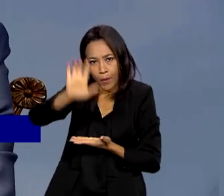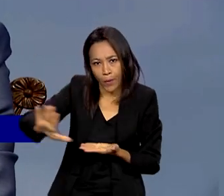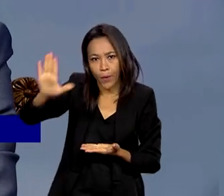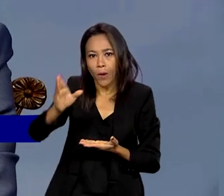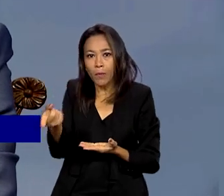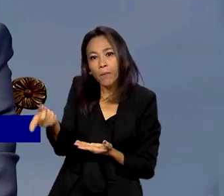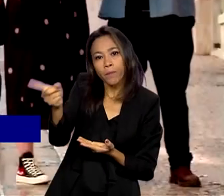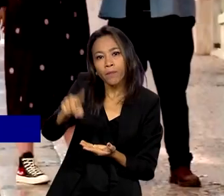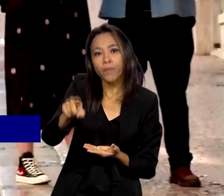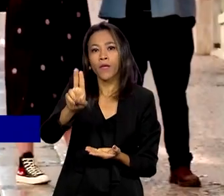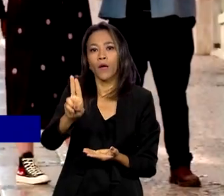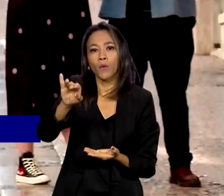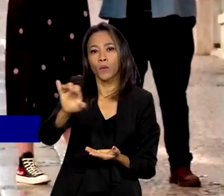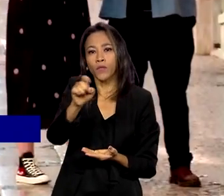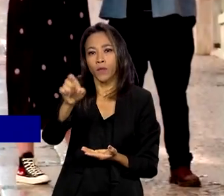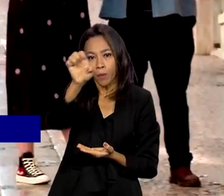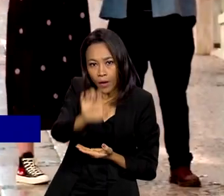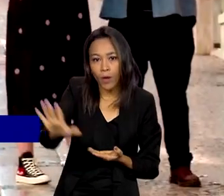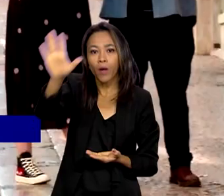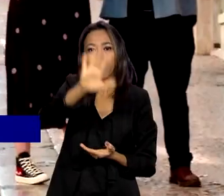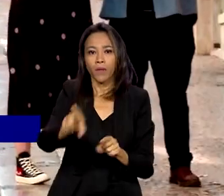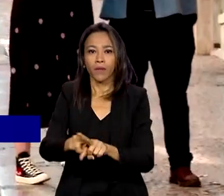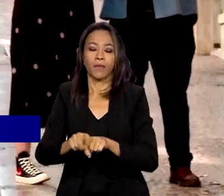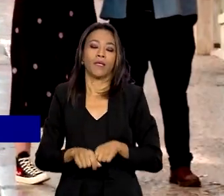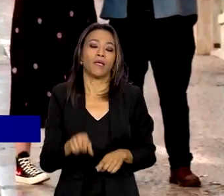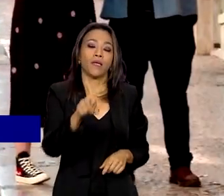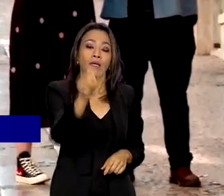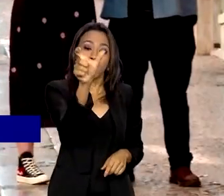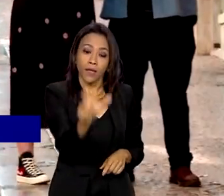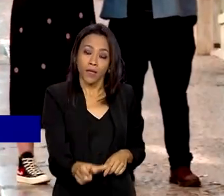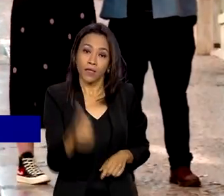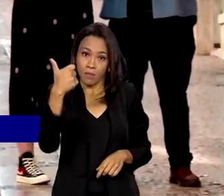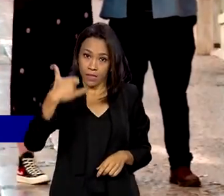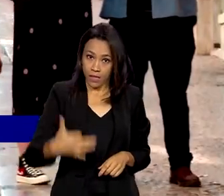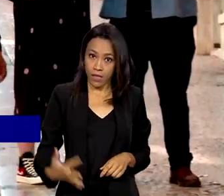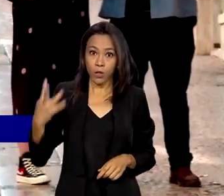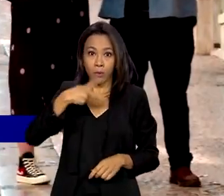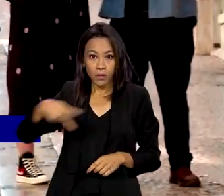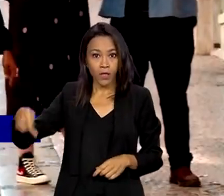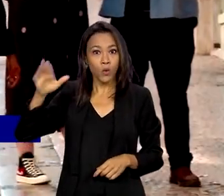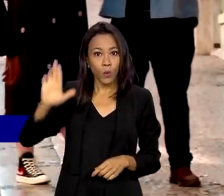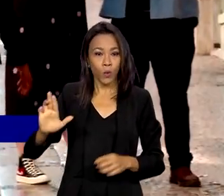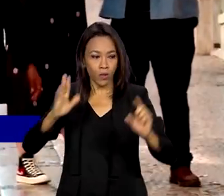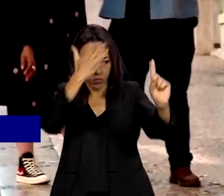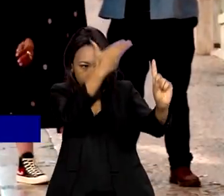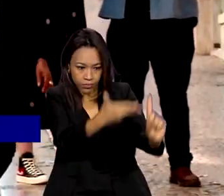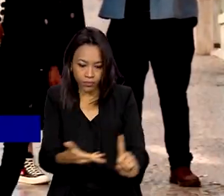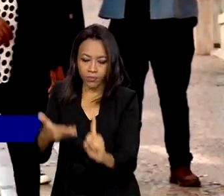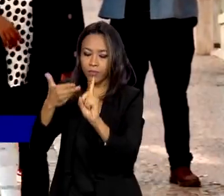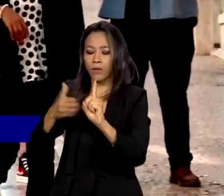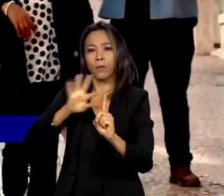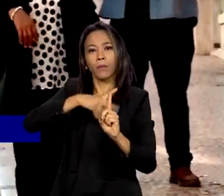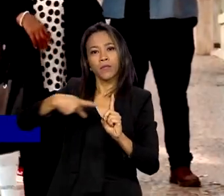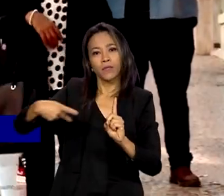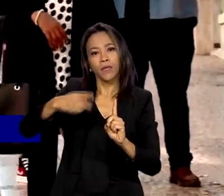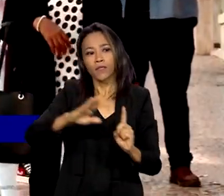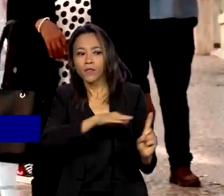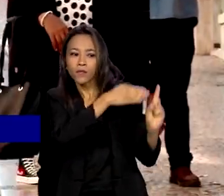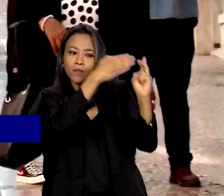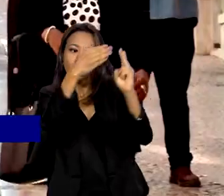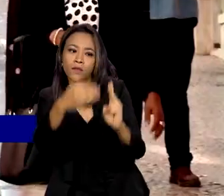Europeia em particular. O presidente Lula será recebido pelo presidente português Marcelo Rebelo e por António